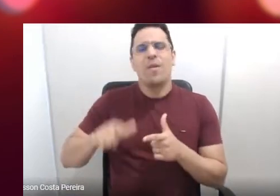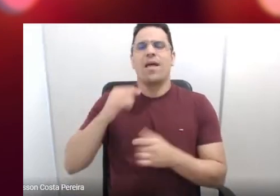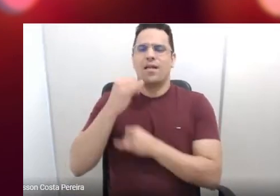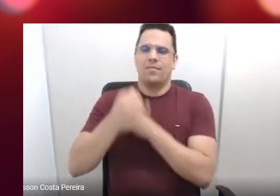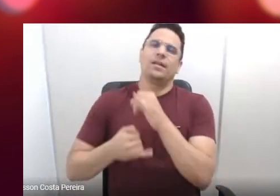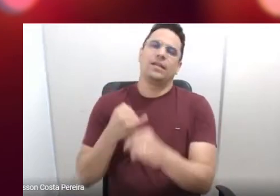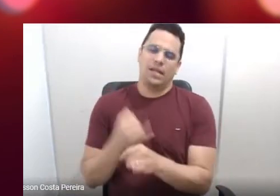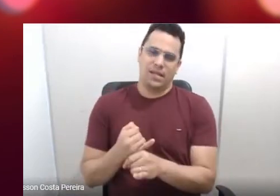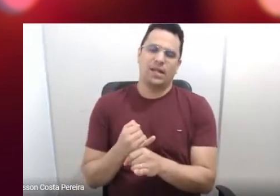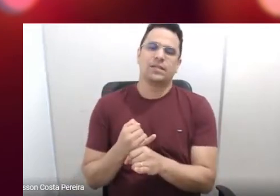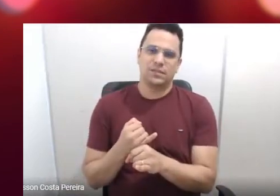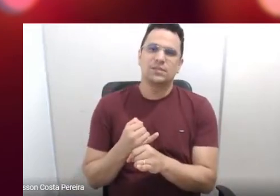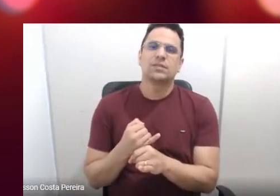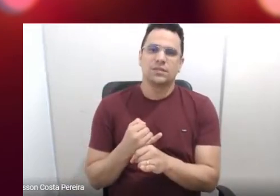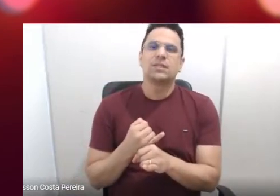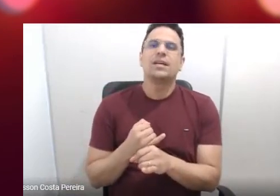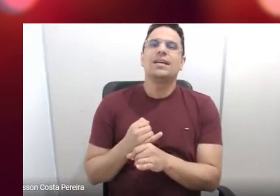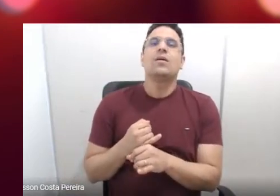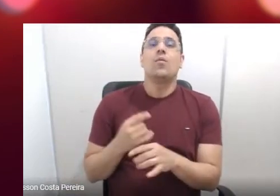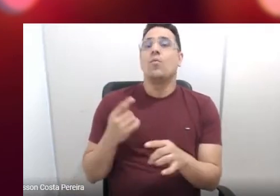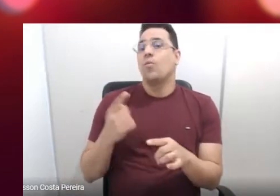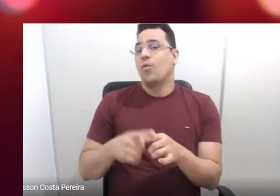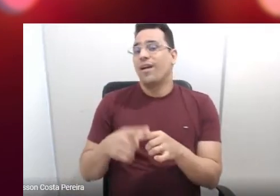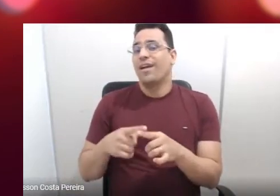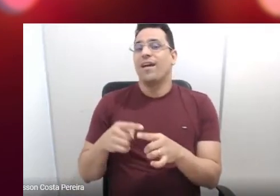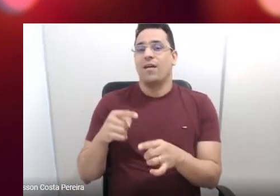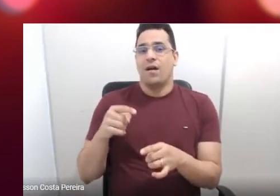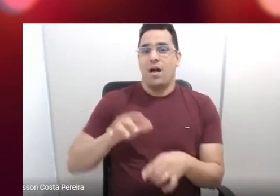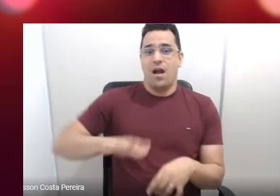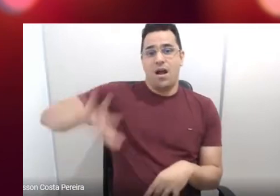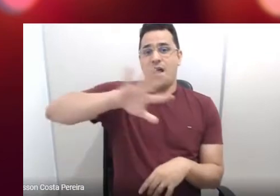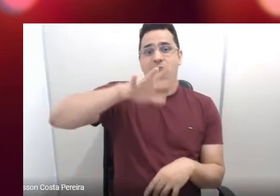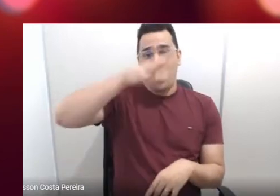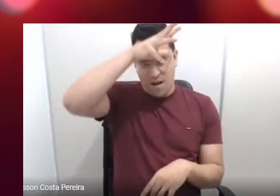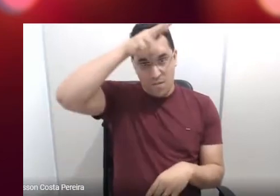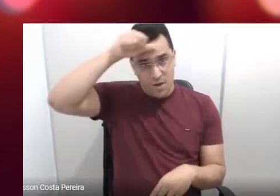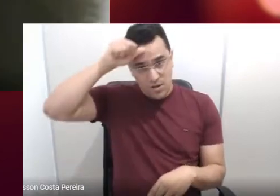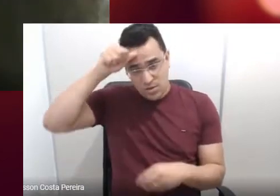de conectividade que não tem nos interiores.